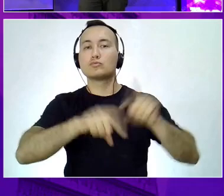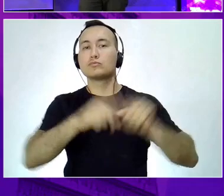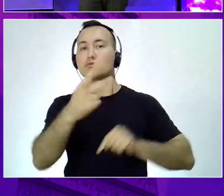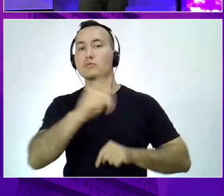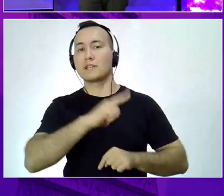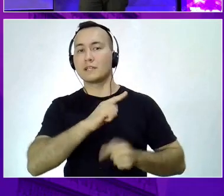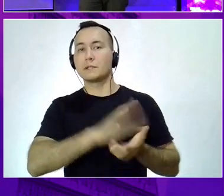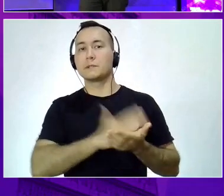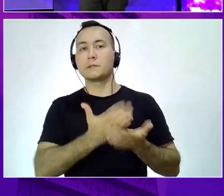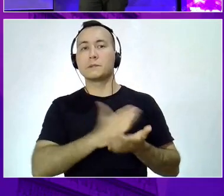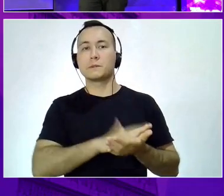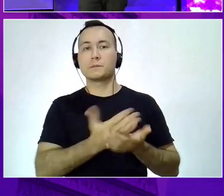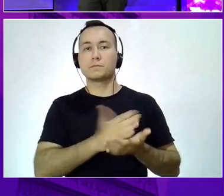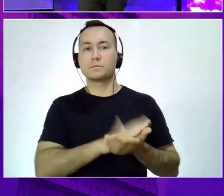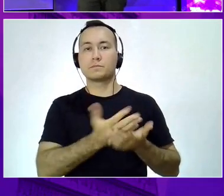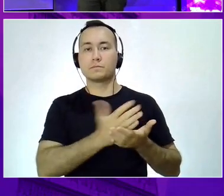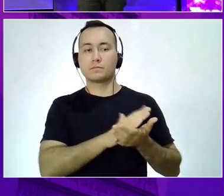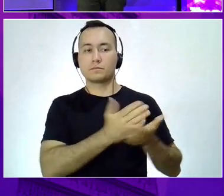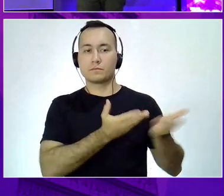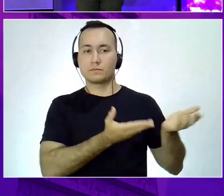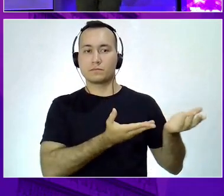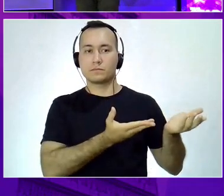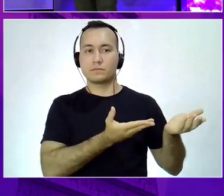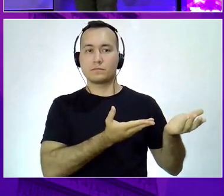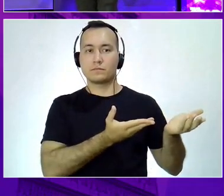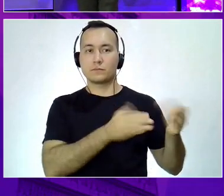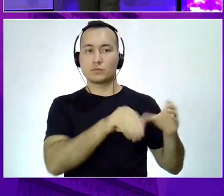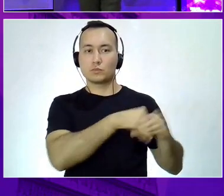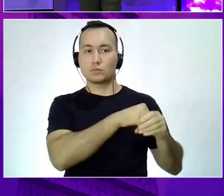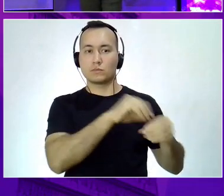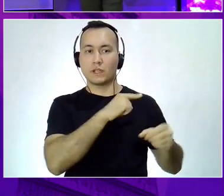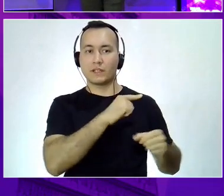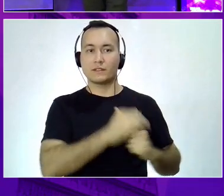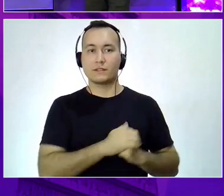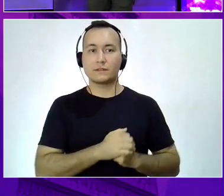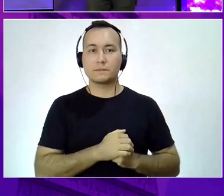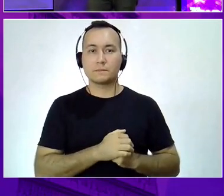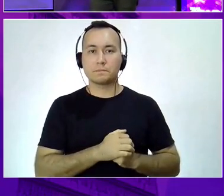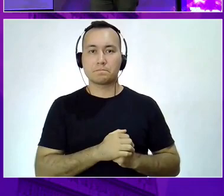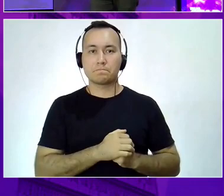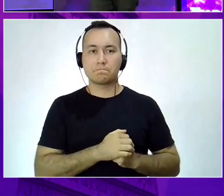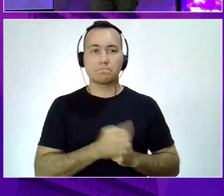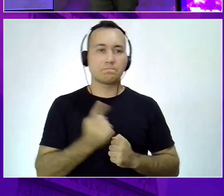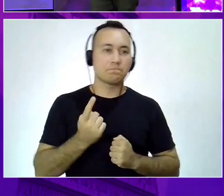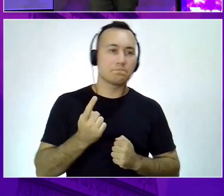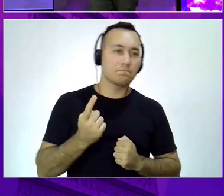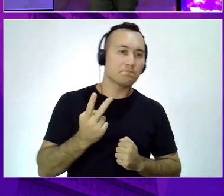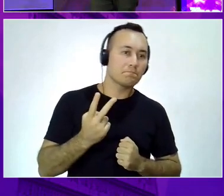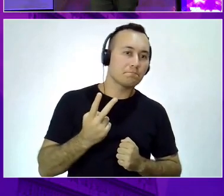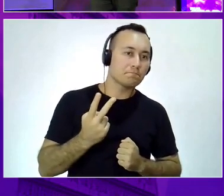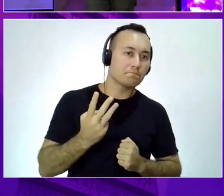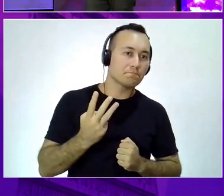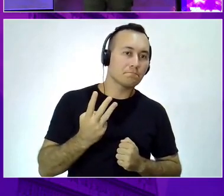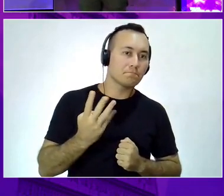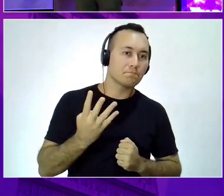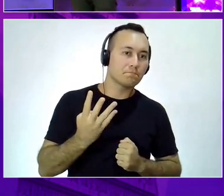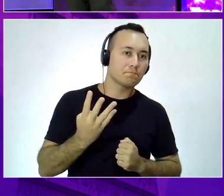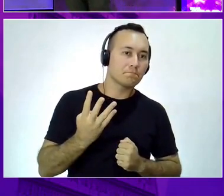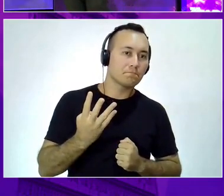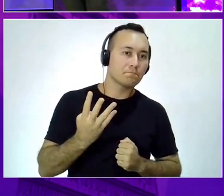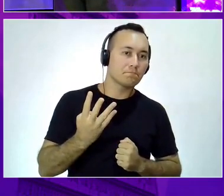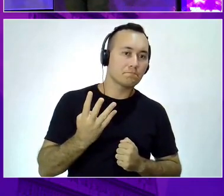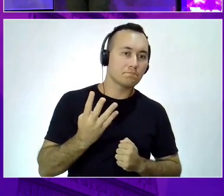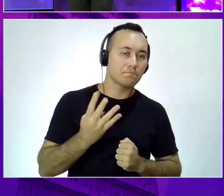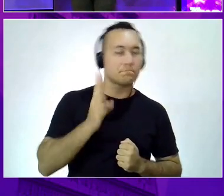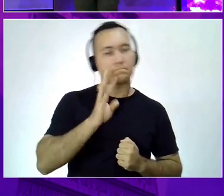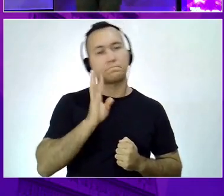Uma, duas, três pessoas, quatro. Da hora. Isso quer dizer que dentro de uma sala que a gente